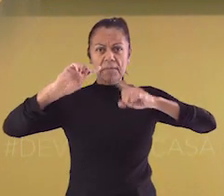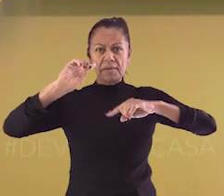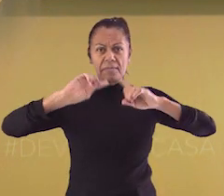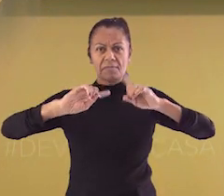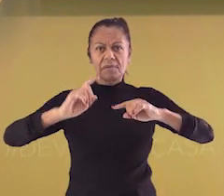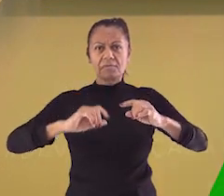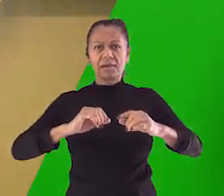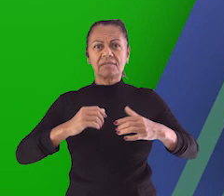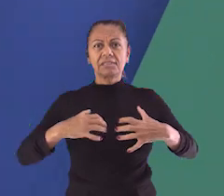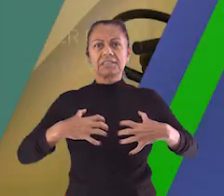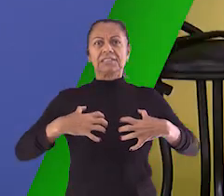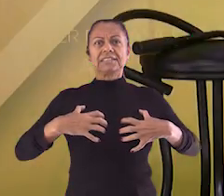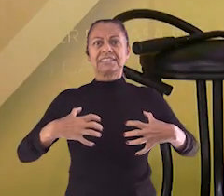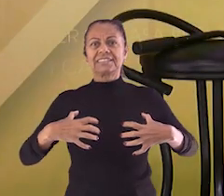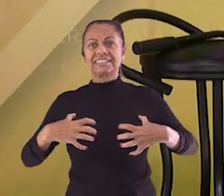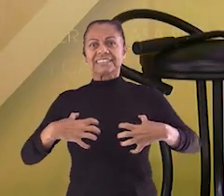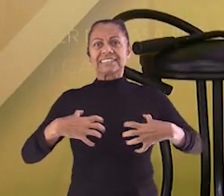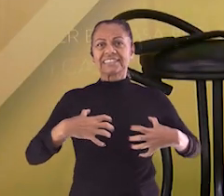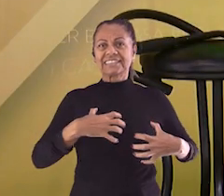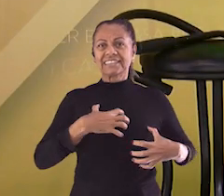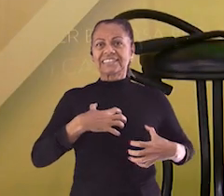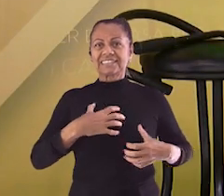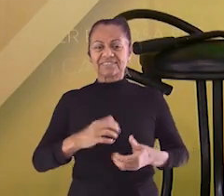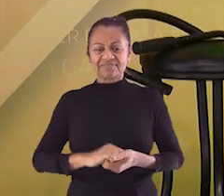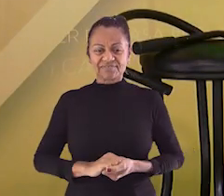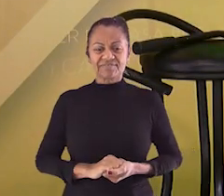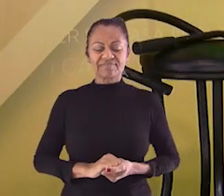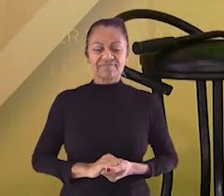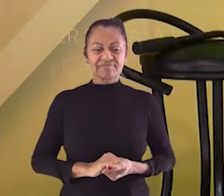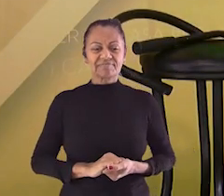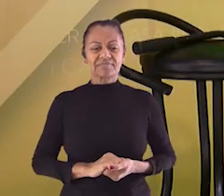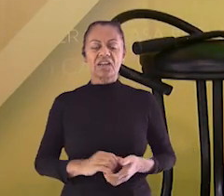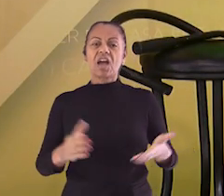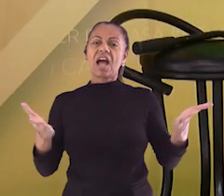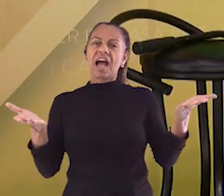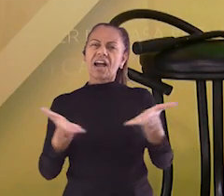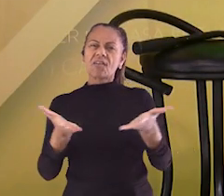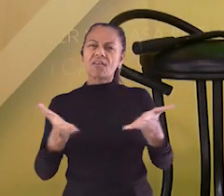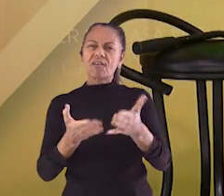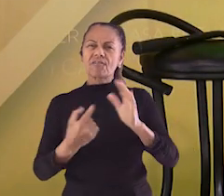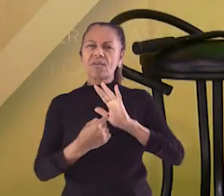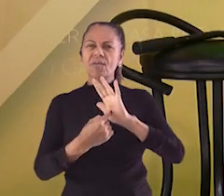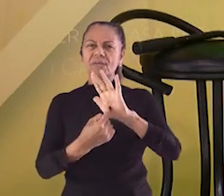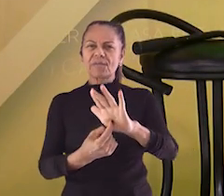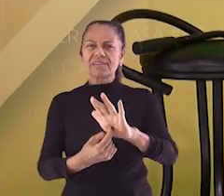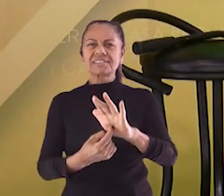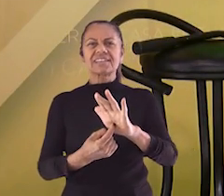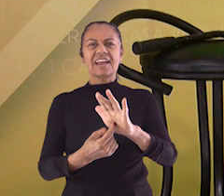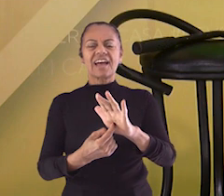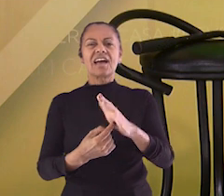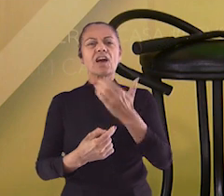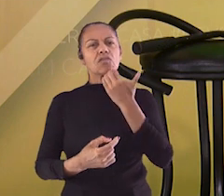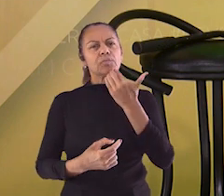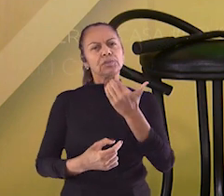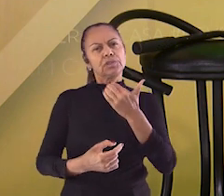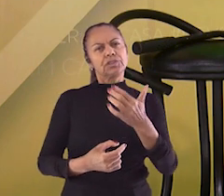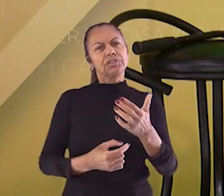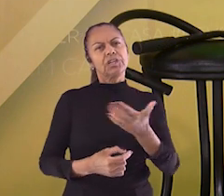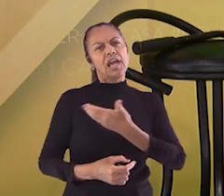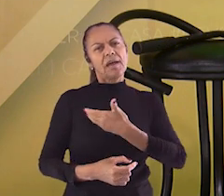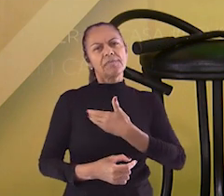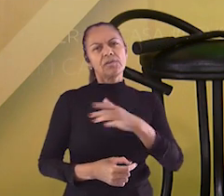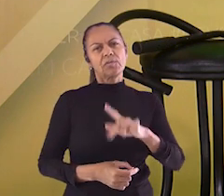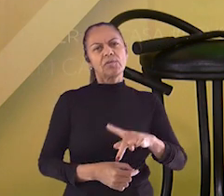terminações nervosas. Vamos ver essa situação na prática? Com a ajuda do nosso colega, o professor de